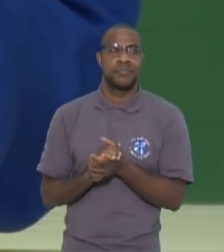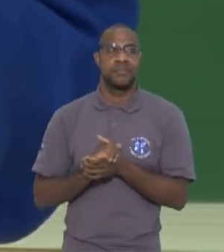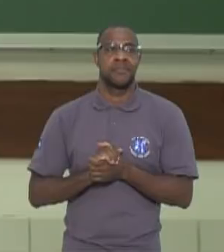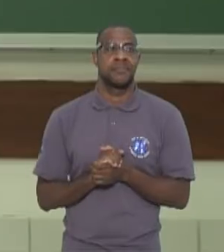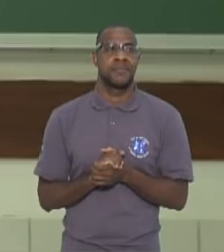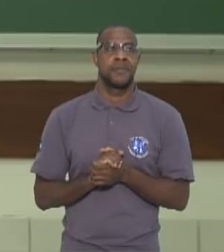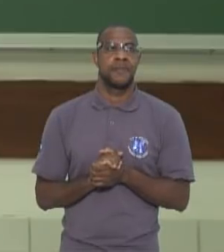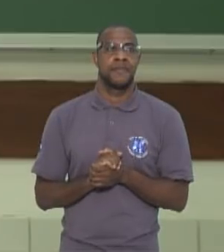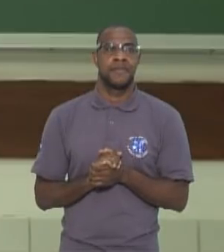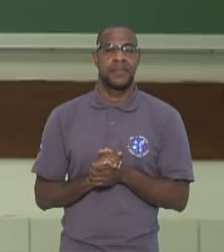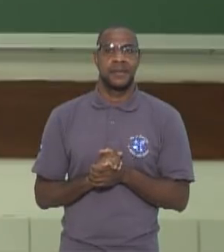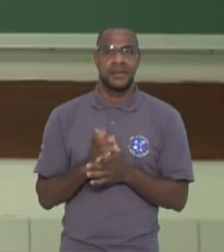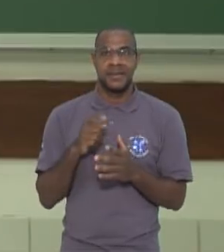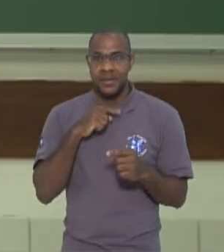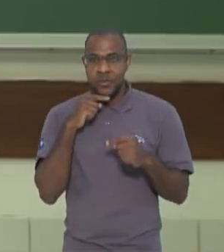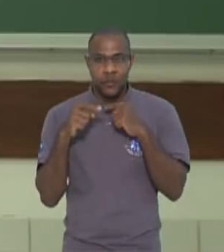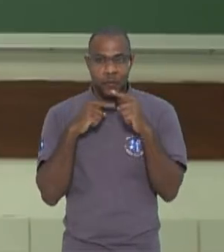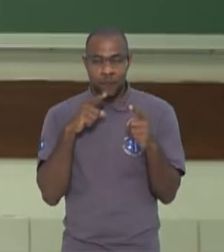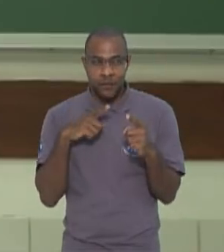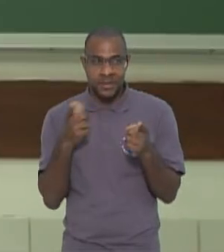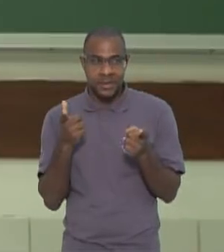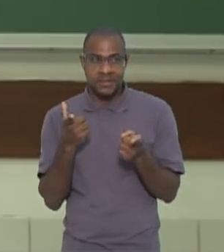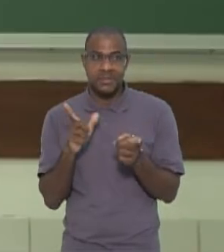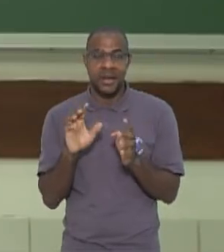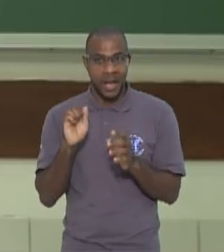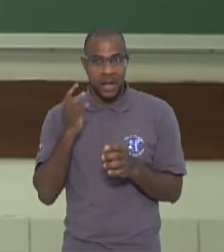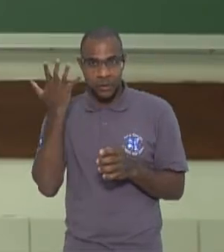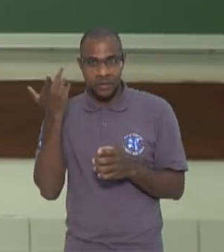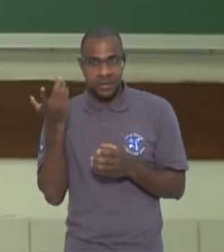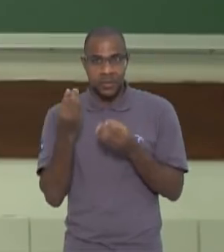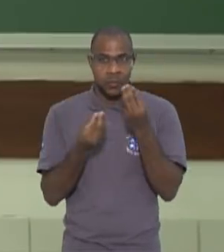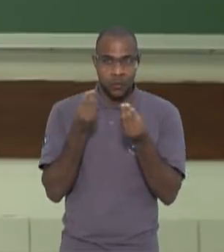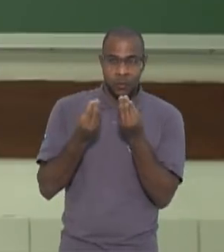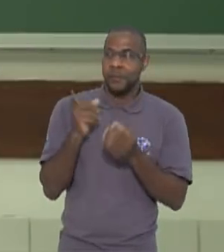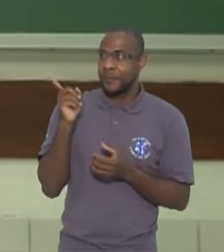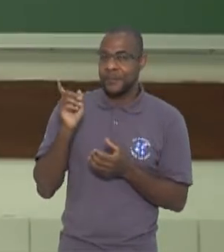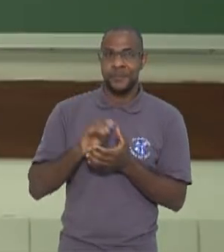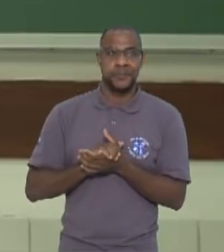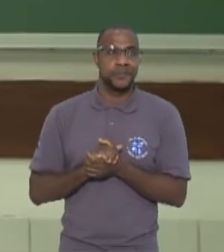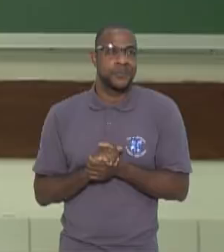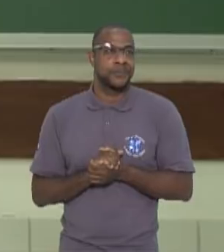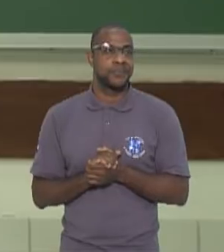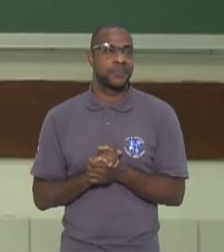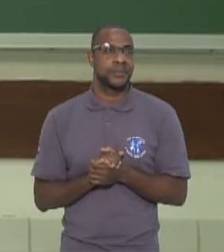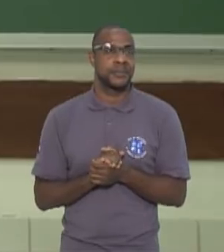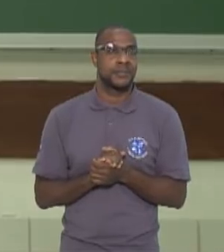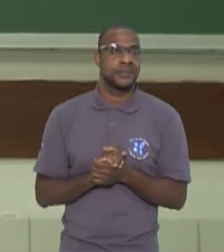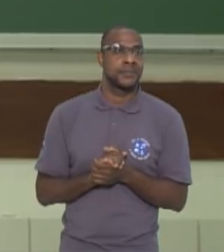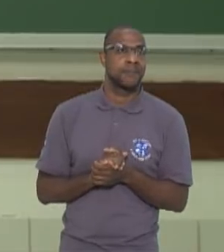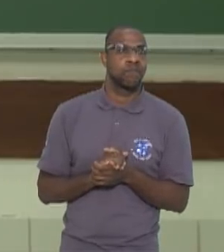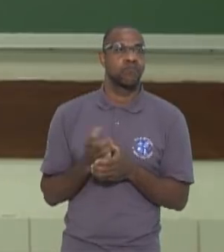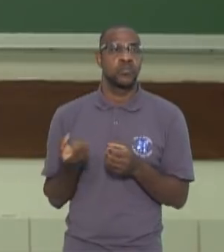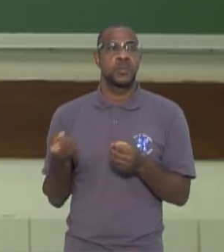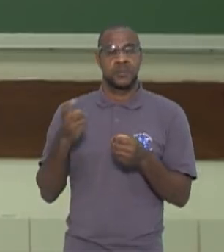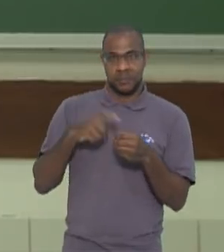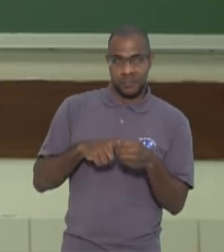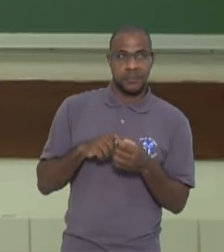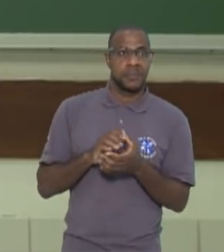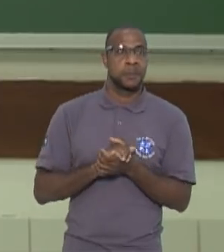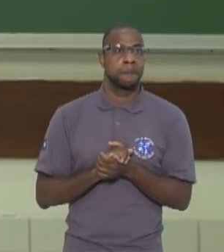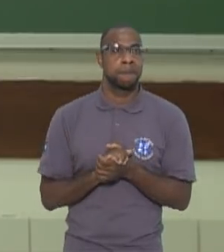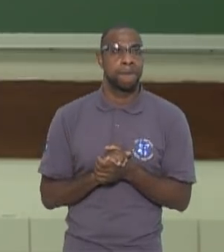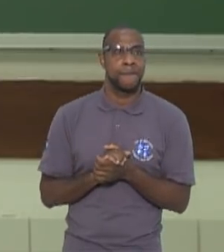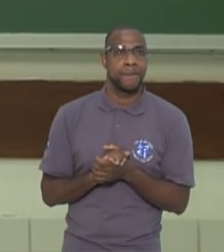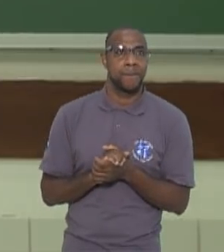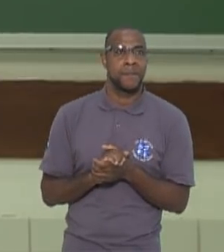ter resolvido quanto à tridimensionalidade e à bidimensionalidade. Vou guardar aqui. Então, voltando ali,